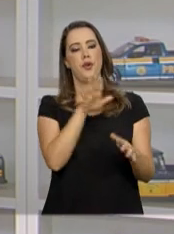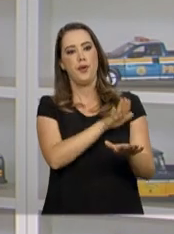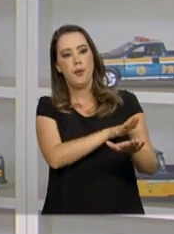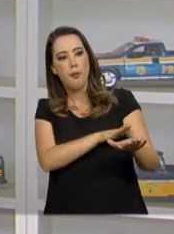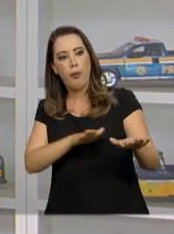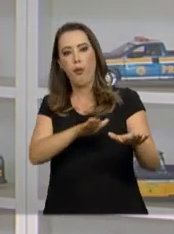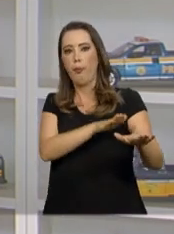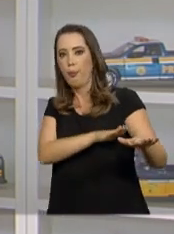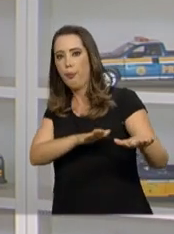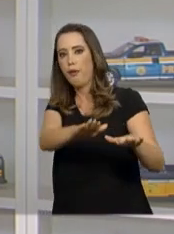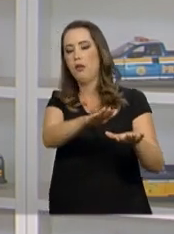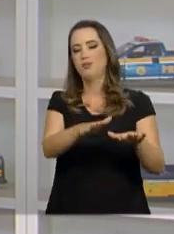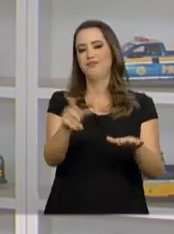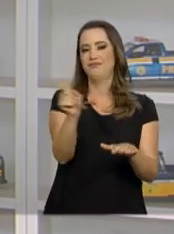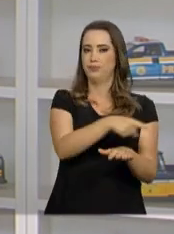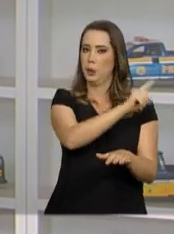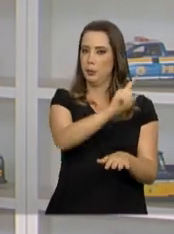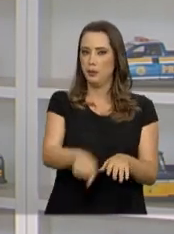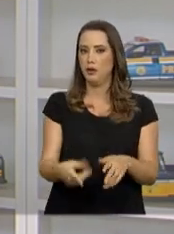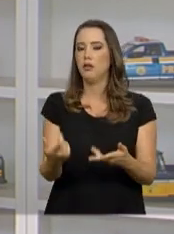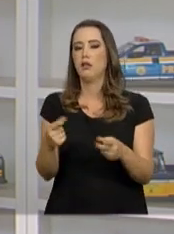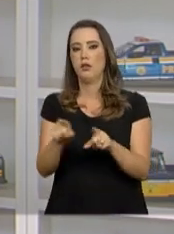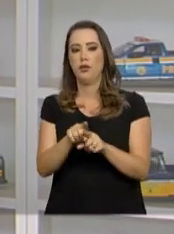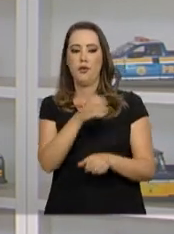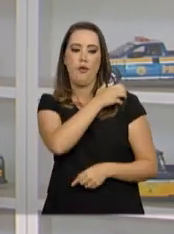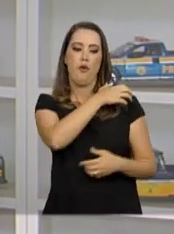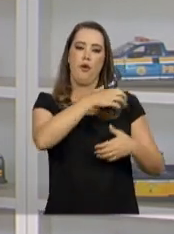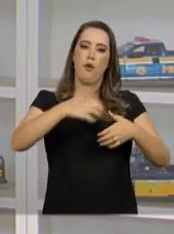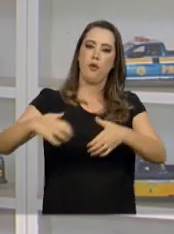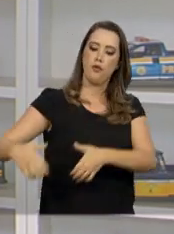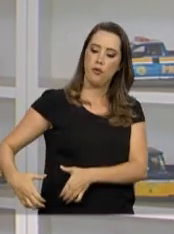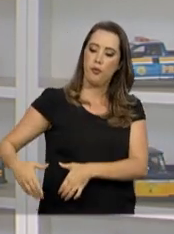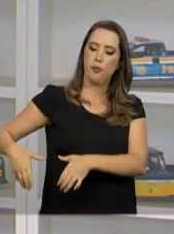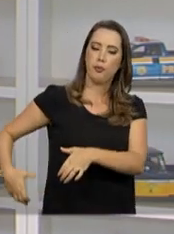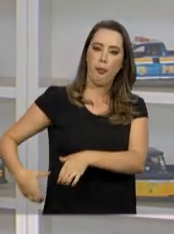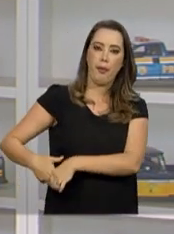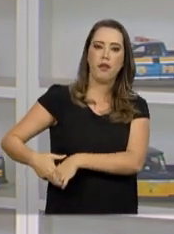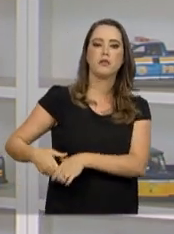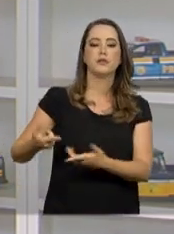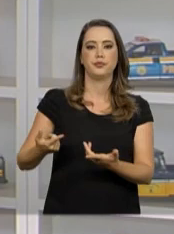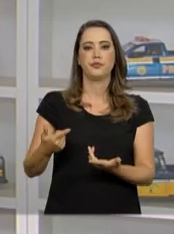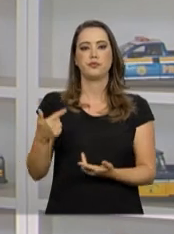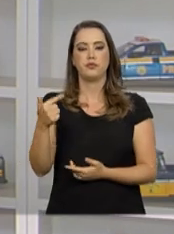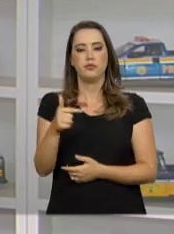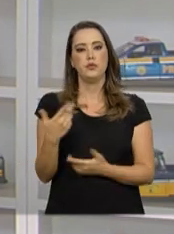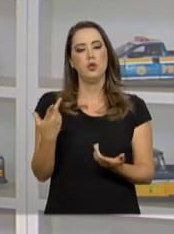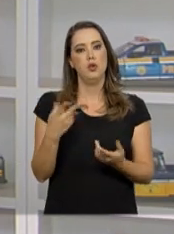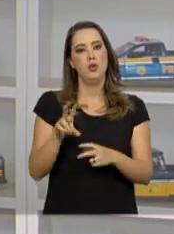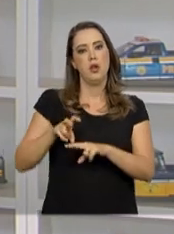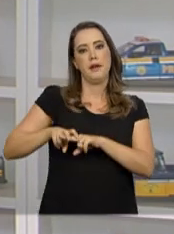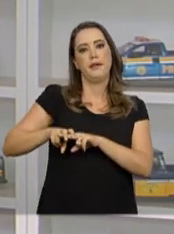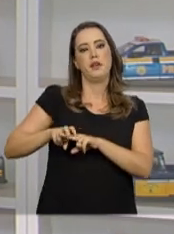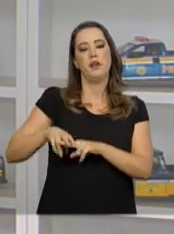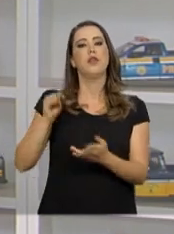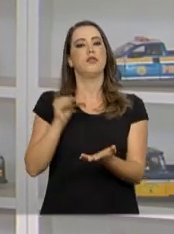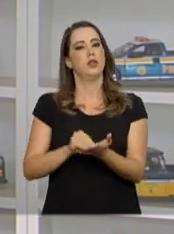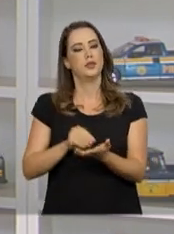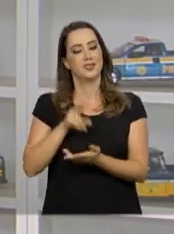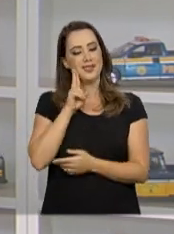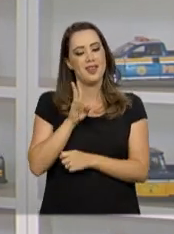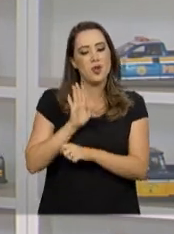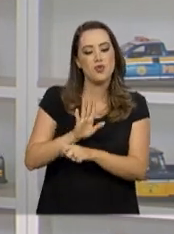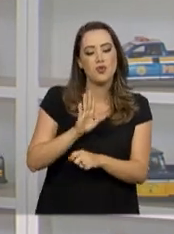ultrapassagens proibidas, falta do uso do cinto de segurança, o não uso da cadeirinha. Essas duas, elas até não causam acidente, mas elas contribuem